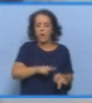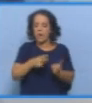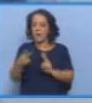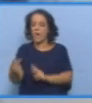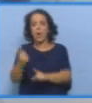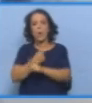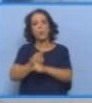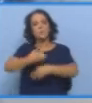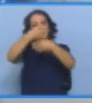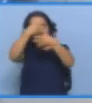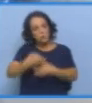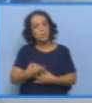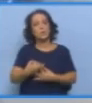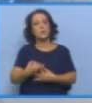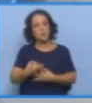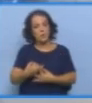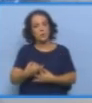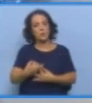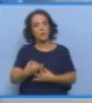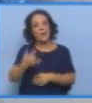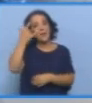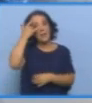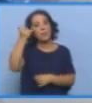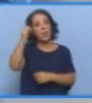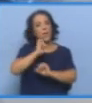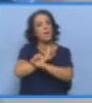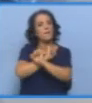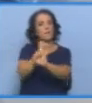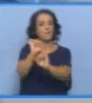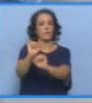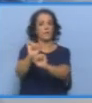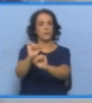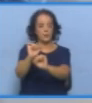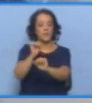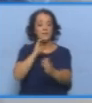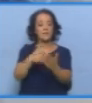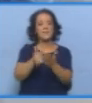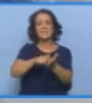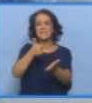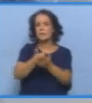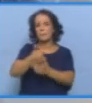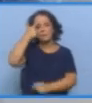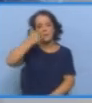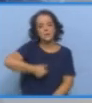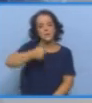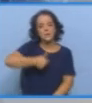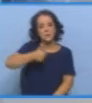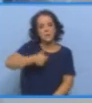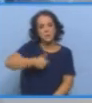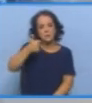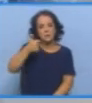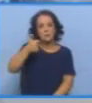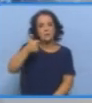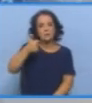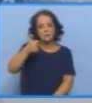gestos concretos, realmente as ideias que ele tinha. E colocava sempre no centro da